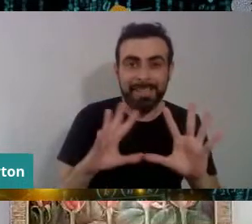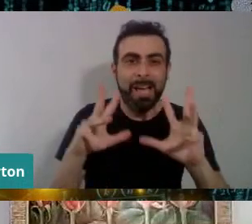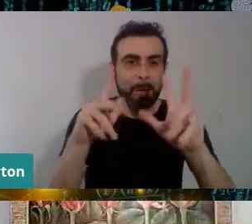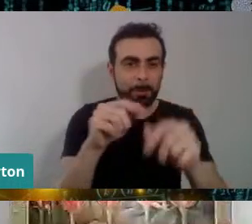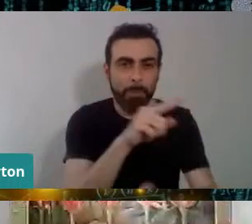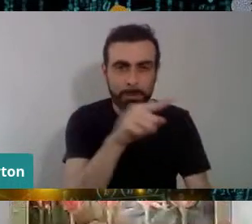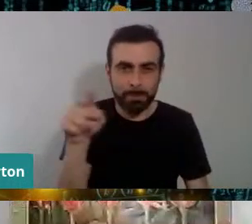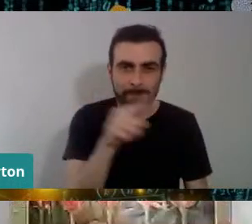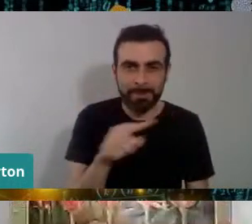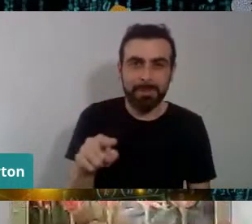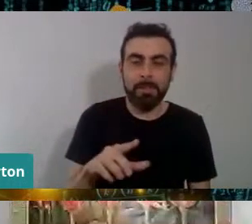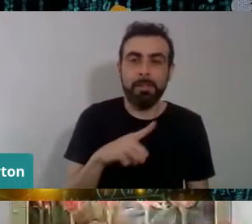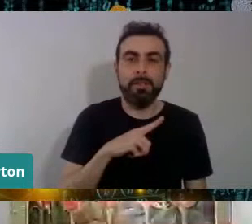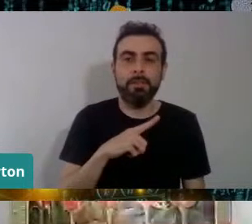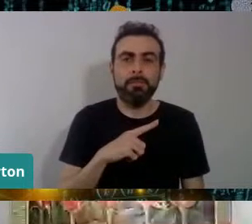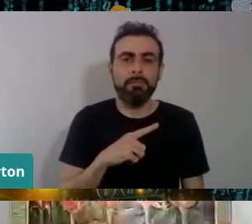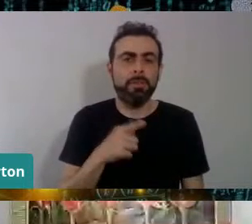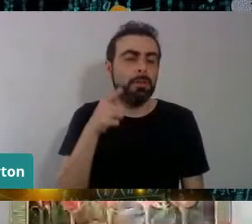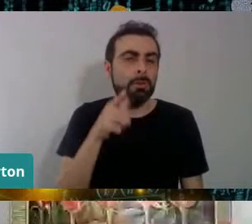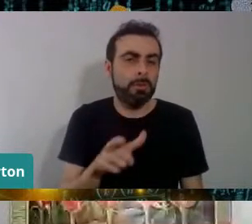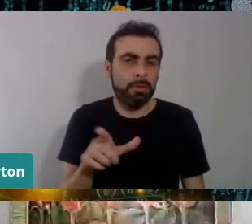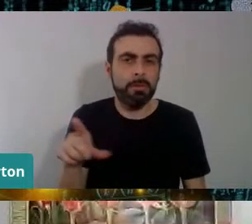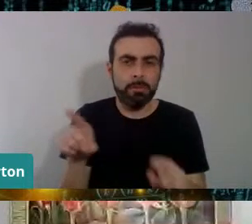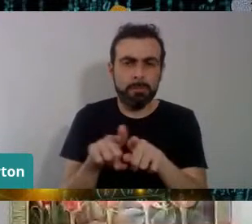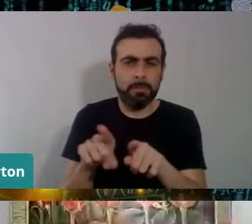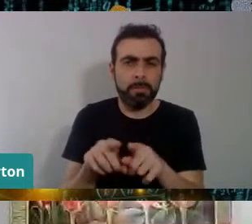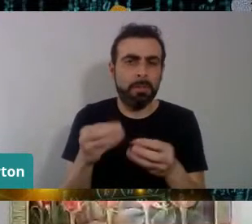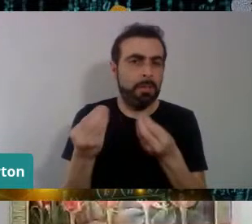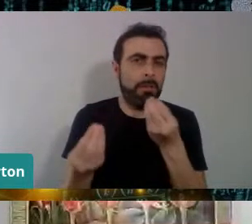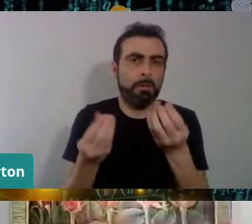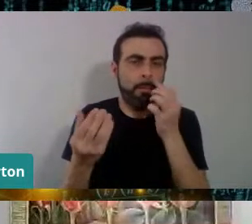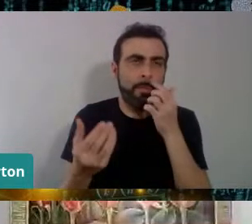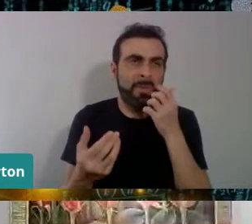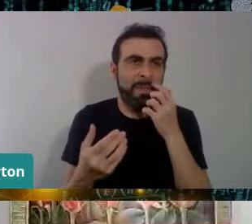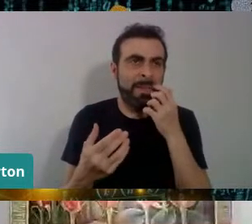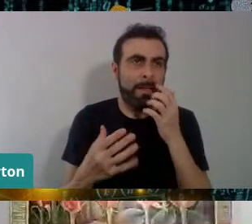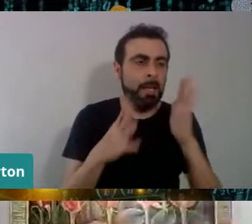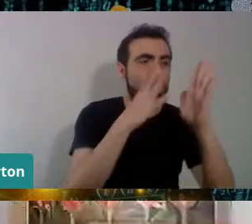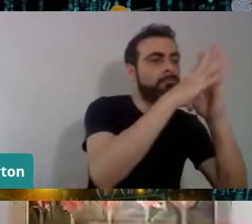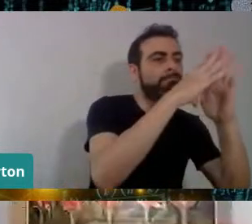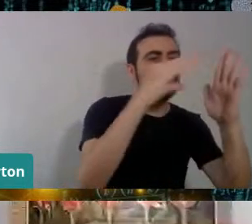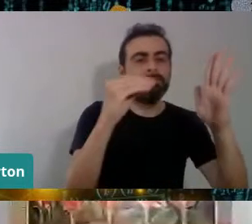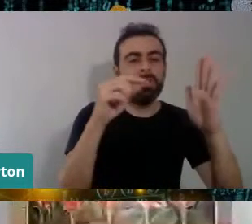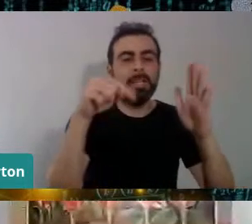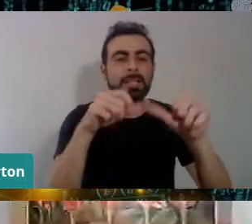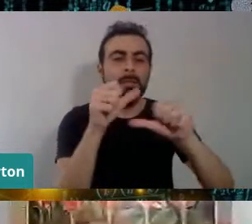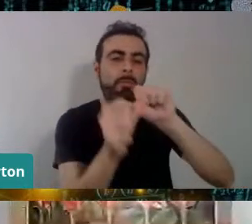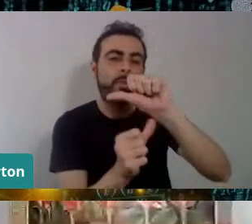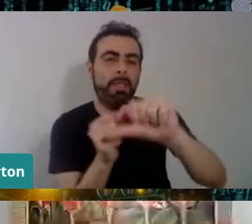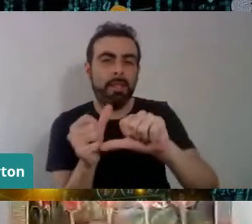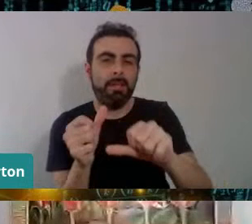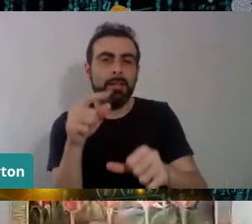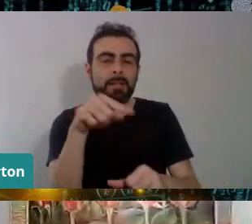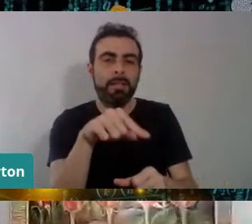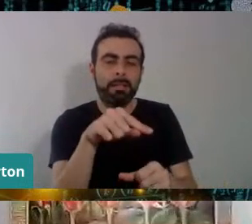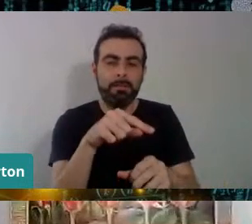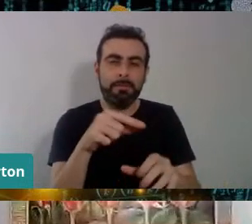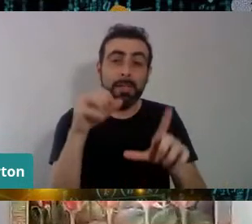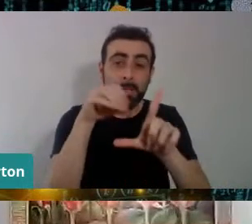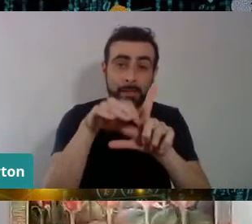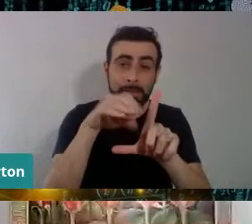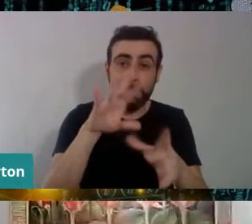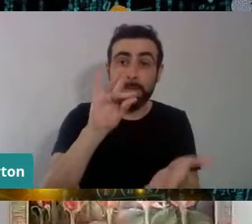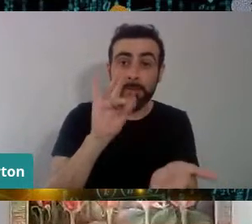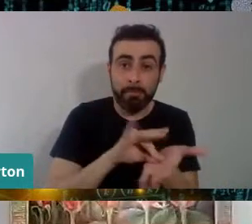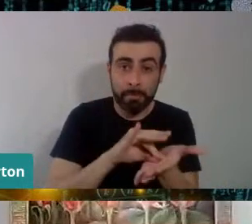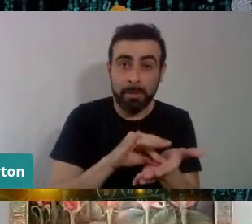então, para a gente conseguir, né, voltar ao curso de licenciatura plena, né? Então, foi uma batalha longa,